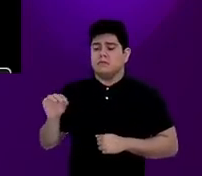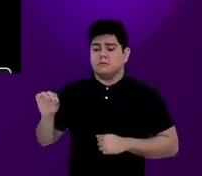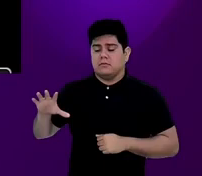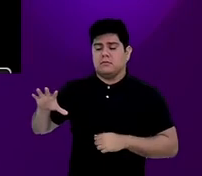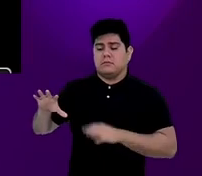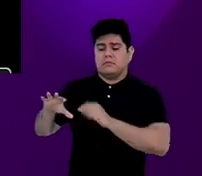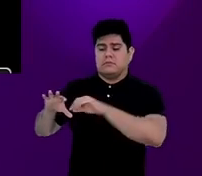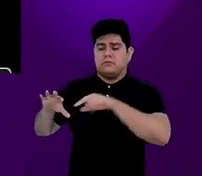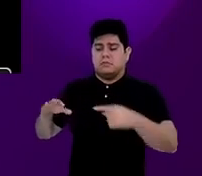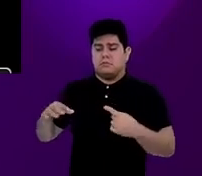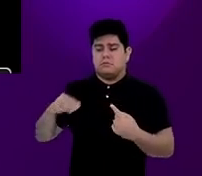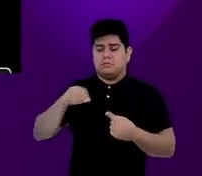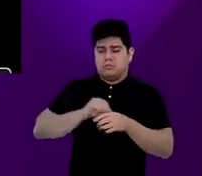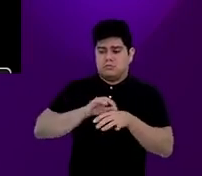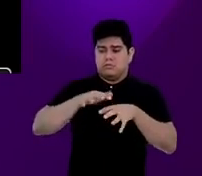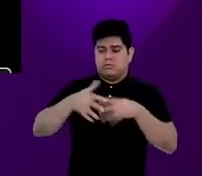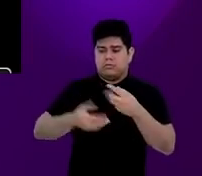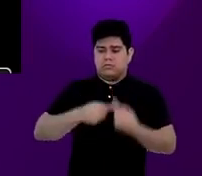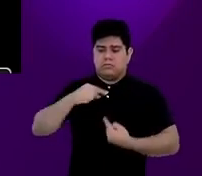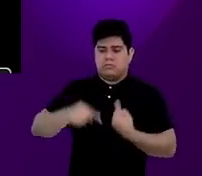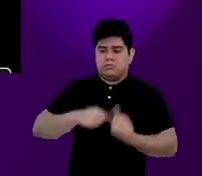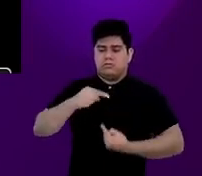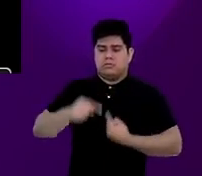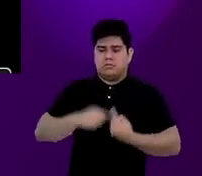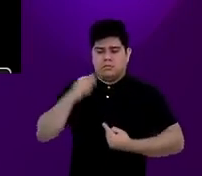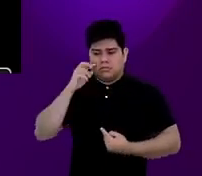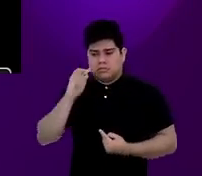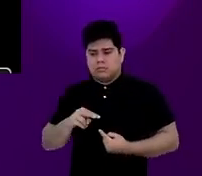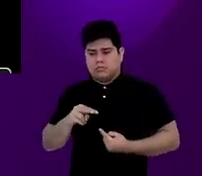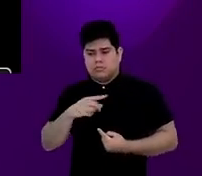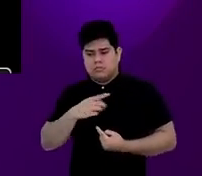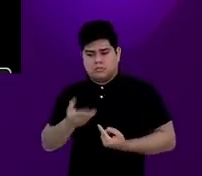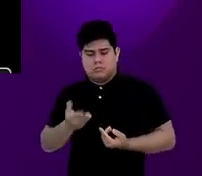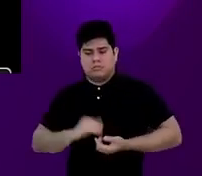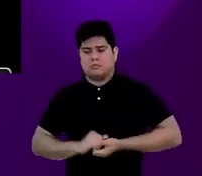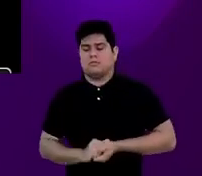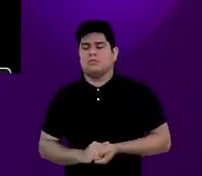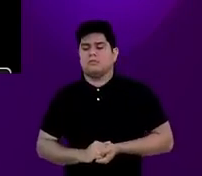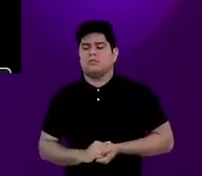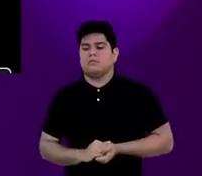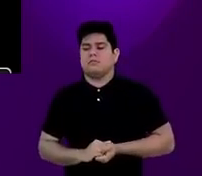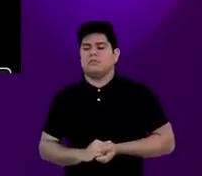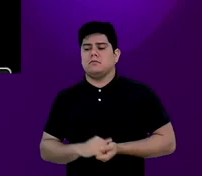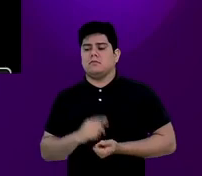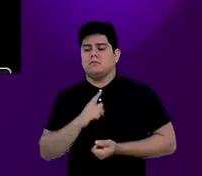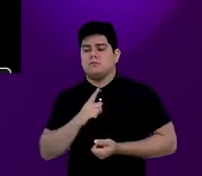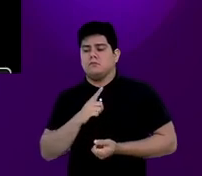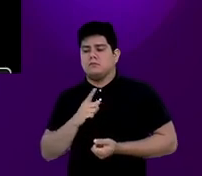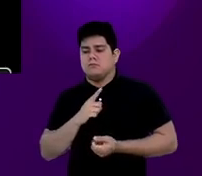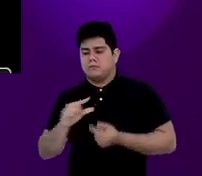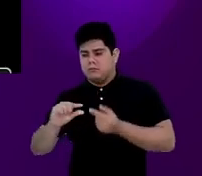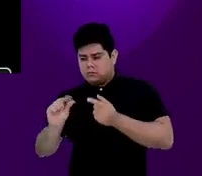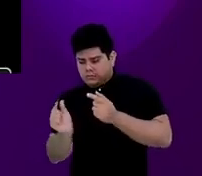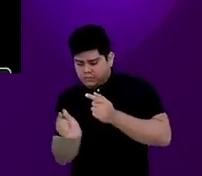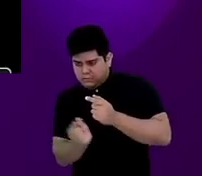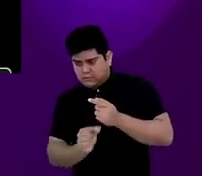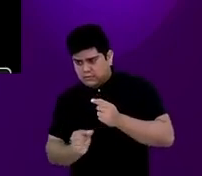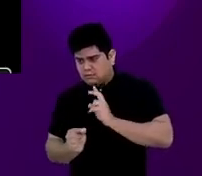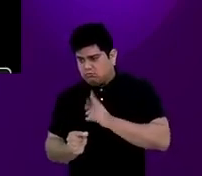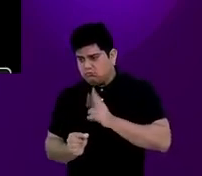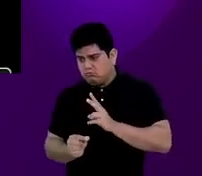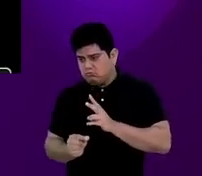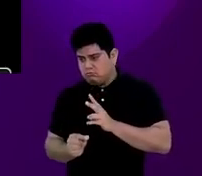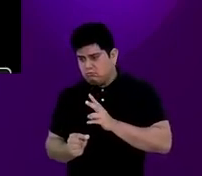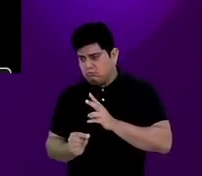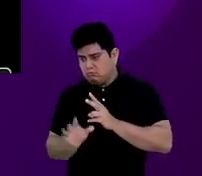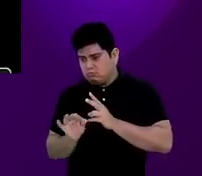o rim reperfunde todo, você consegue checar a reperfusão, e ele tinha uma arterinha pequena segmentar, que eu mantive